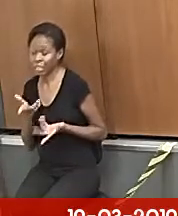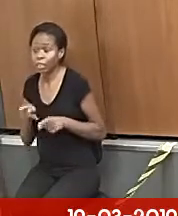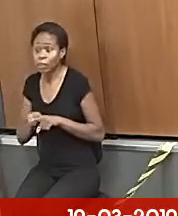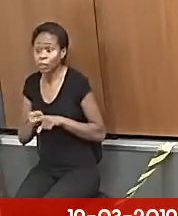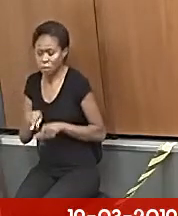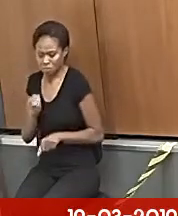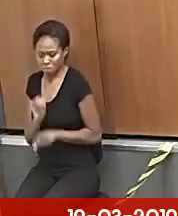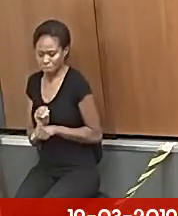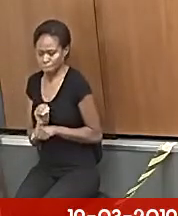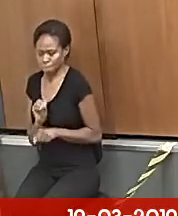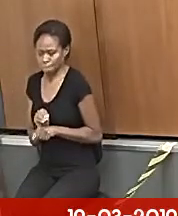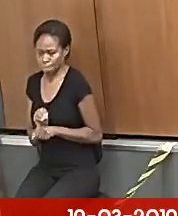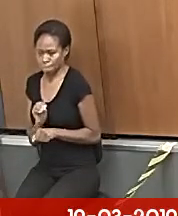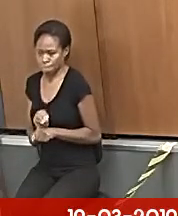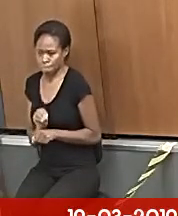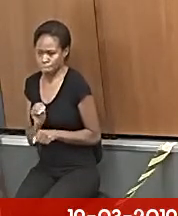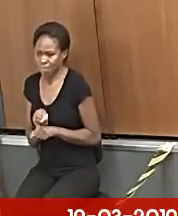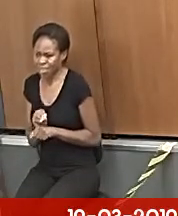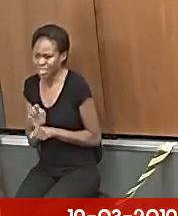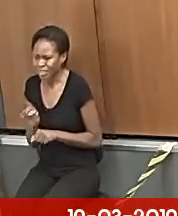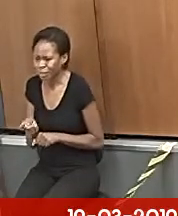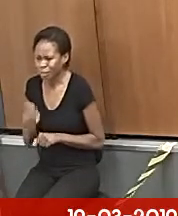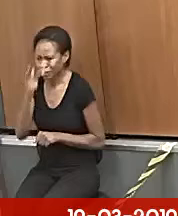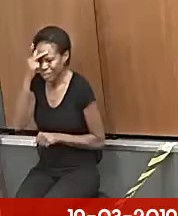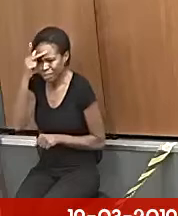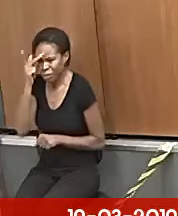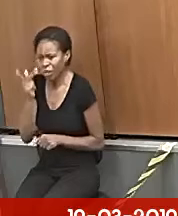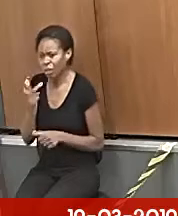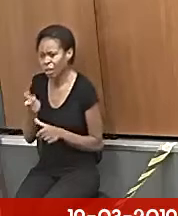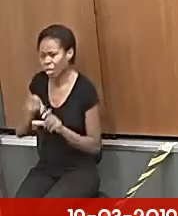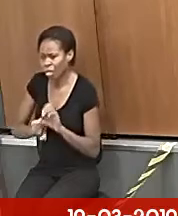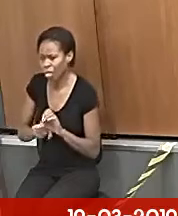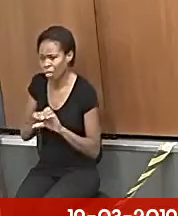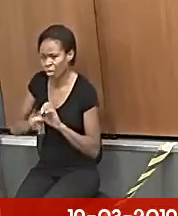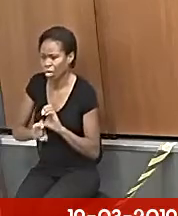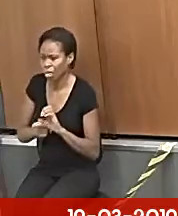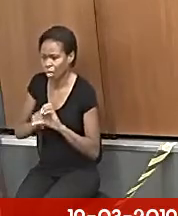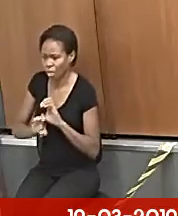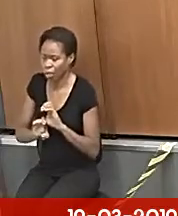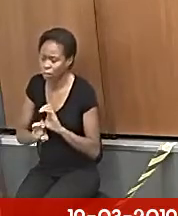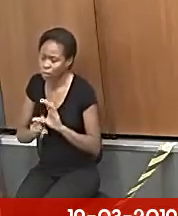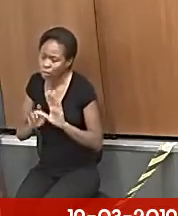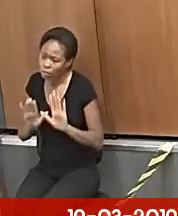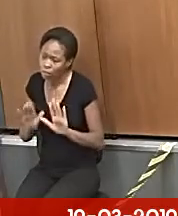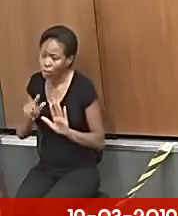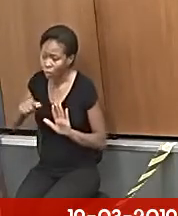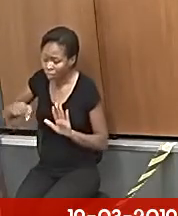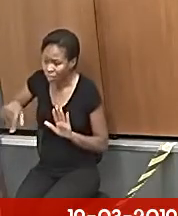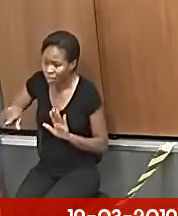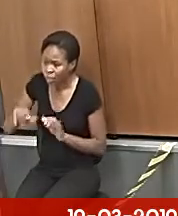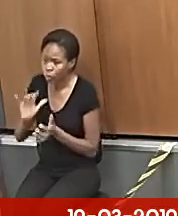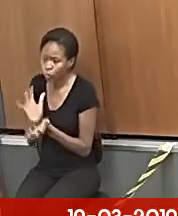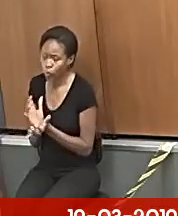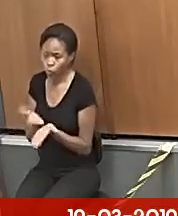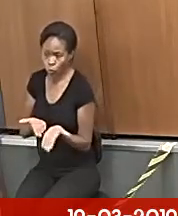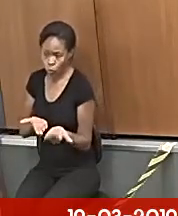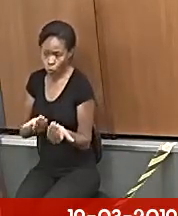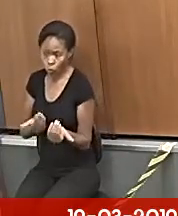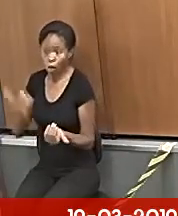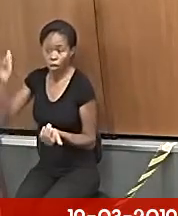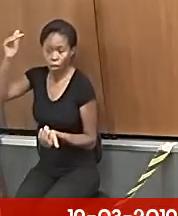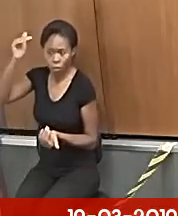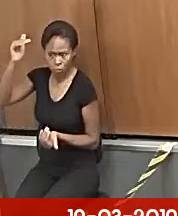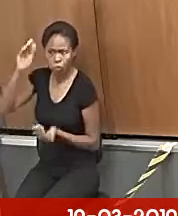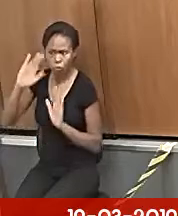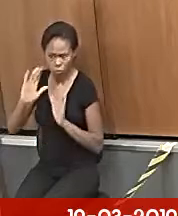maior dependência dessa pessoa né então como já são jovens e adultos e eles já passaram